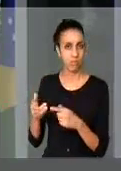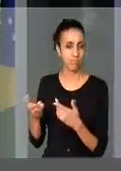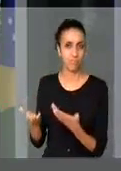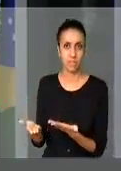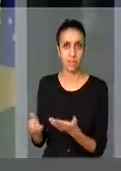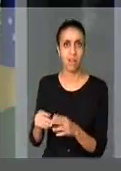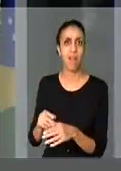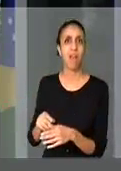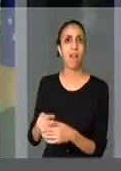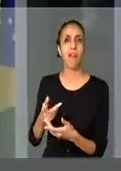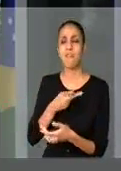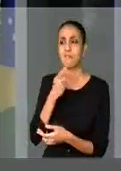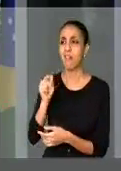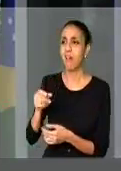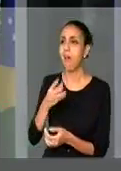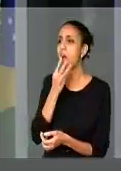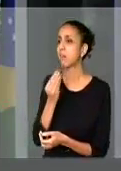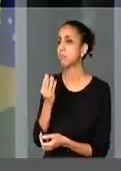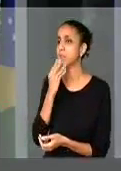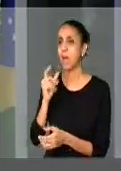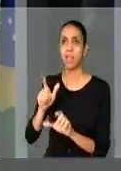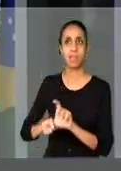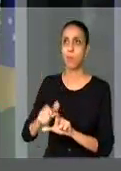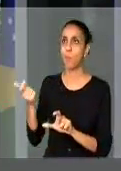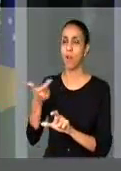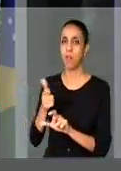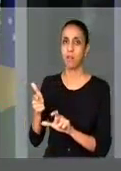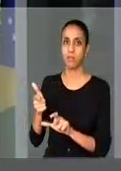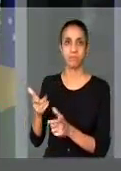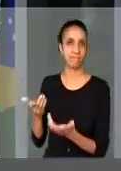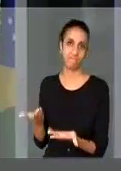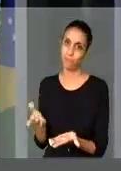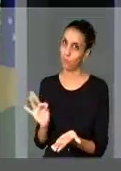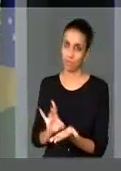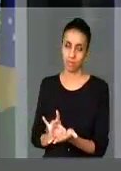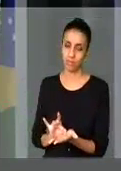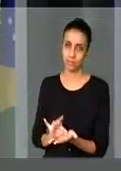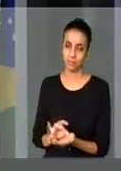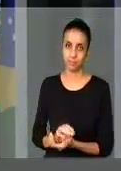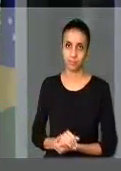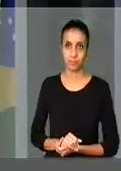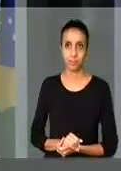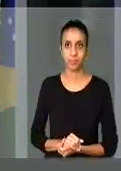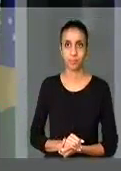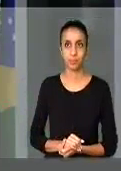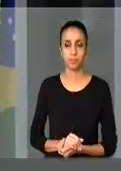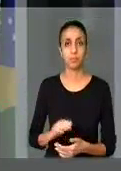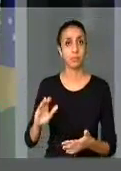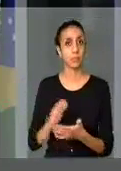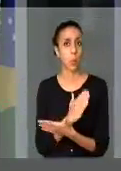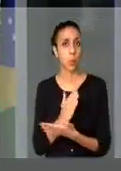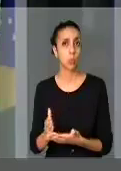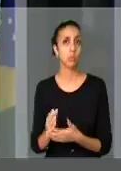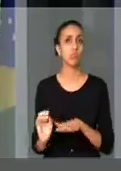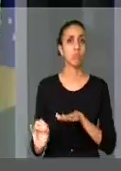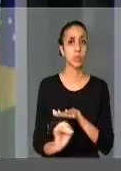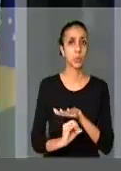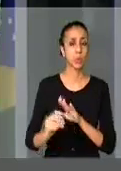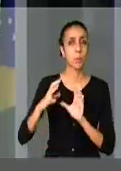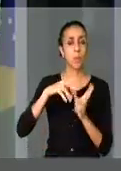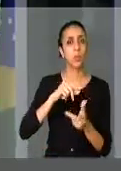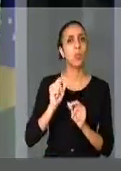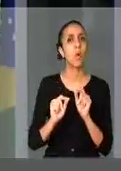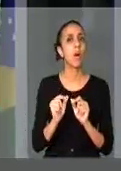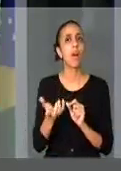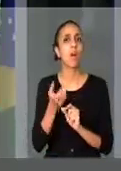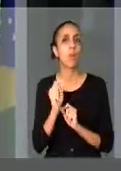soberania de Israel sobre Jerusalém. A preocupação principal dos órgãos multilaterais é a